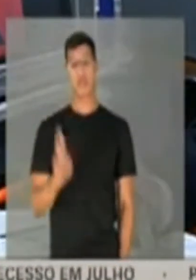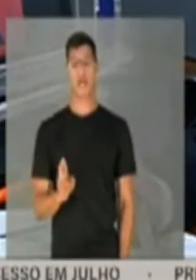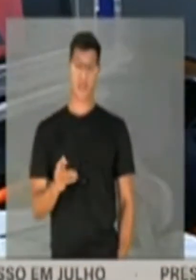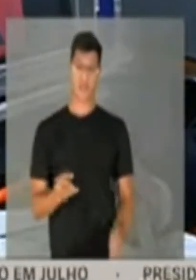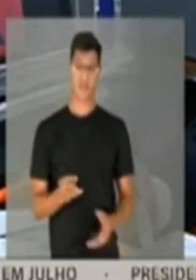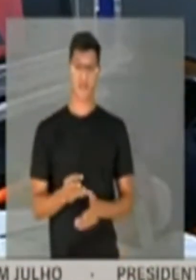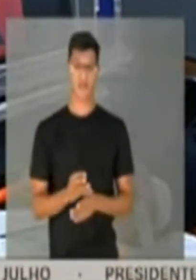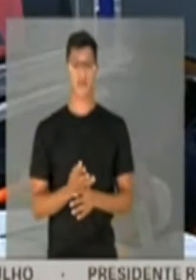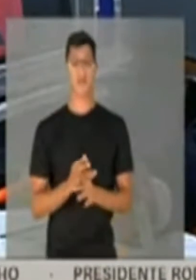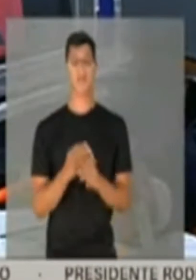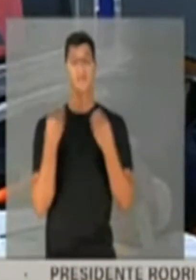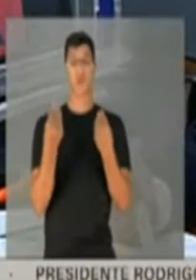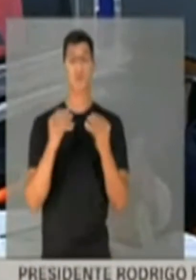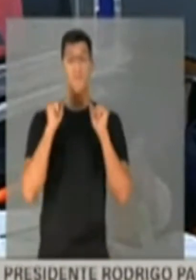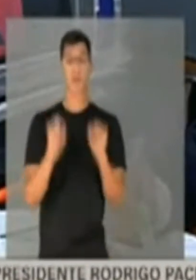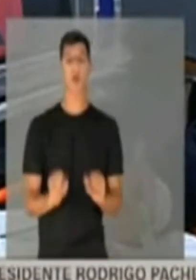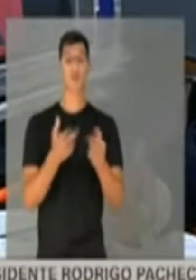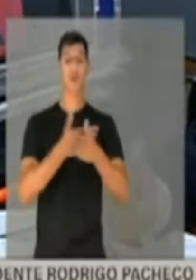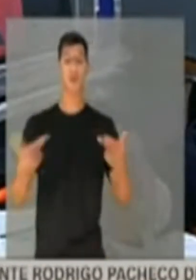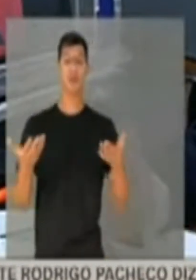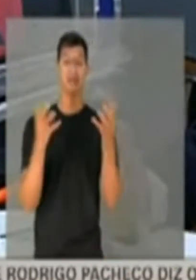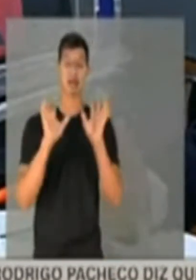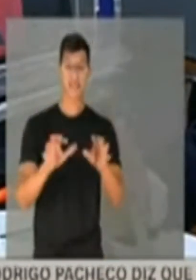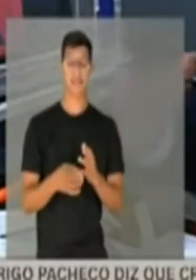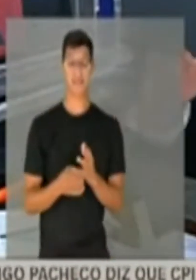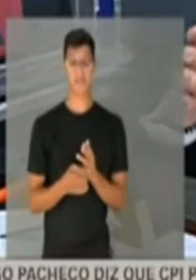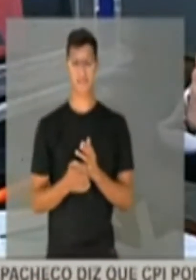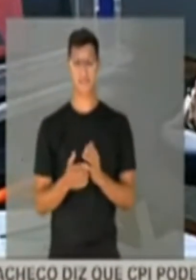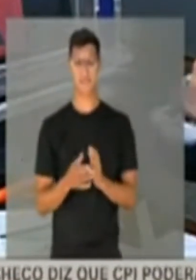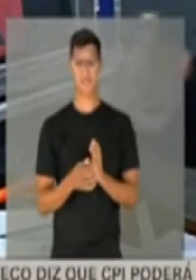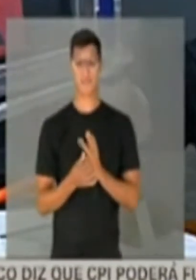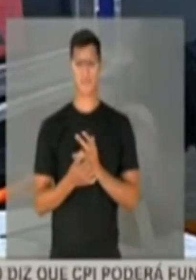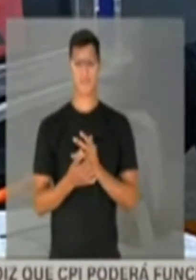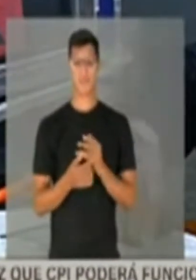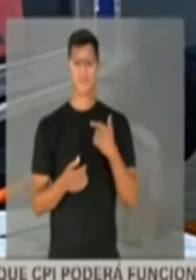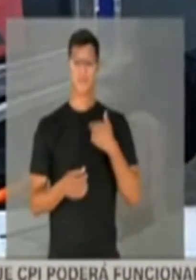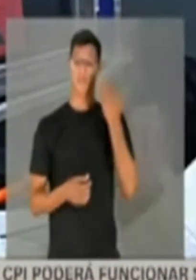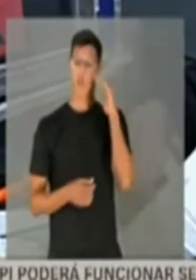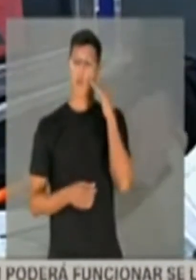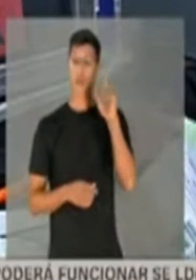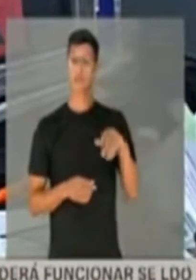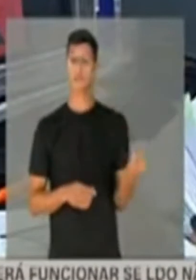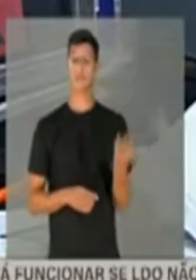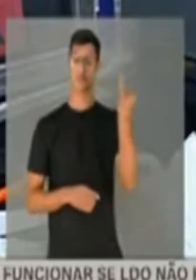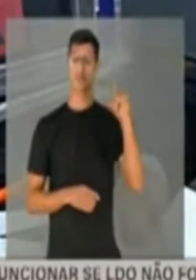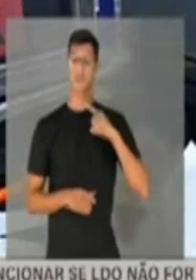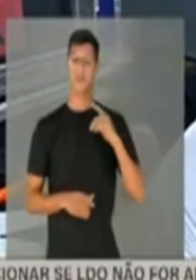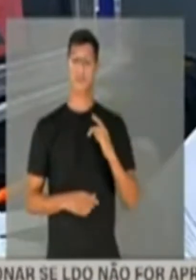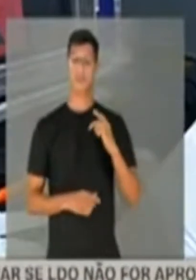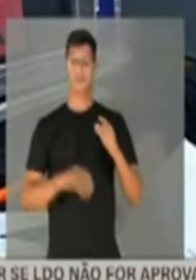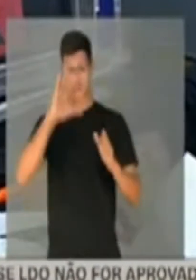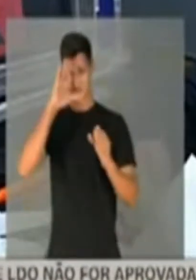R$1,6 bilhão. Como pode uma coisa como essa, não é? Então, eu entendo que é muito importante,